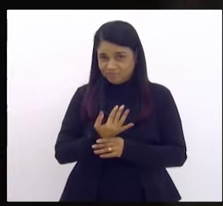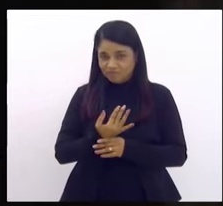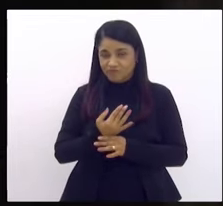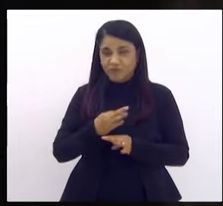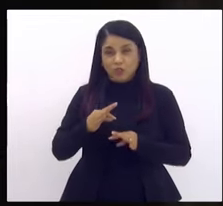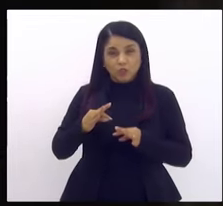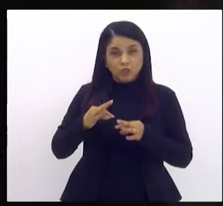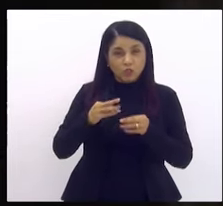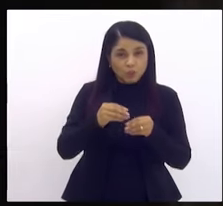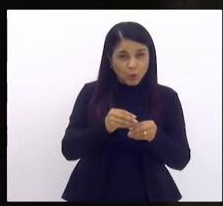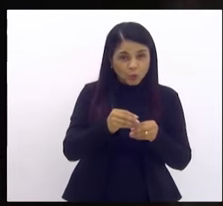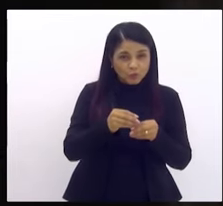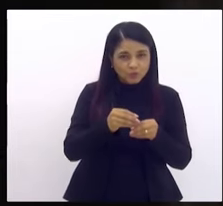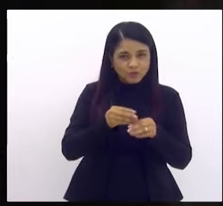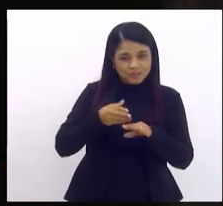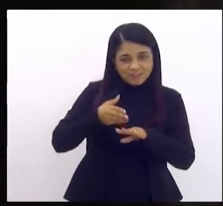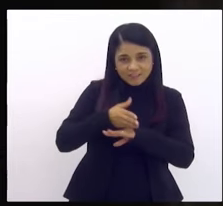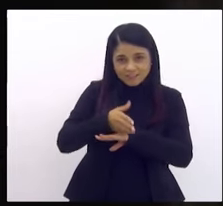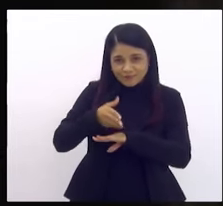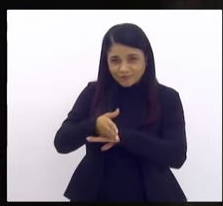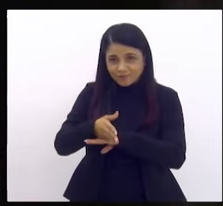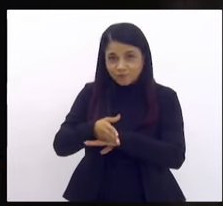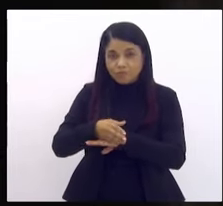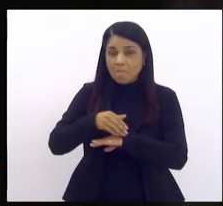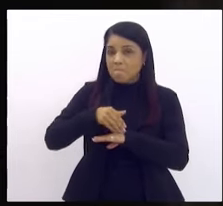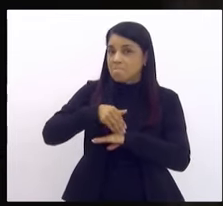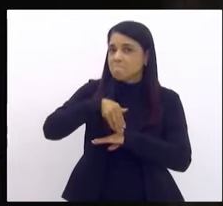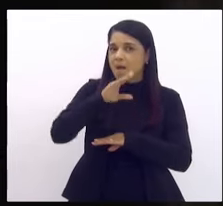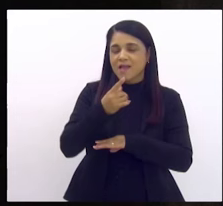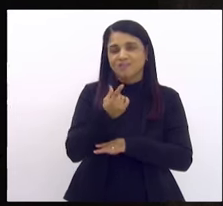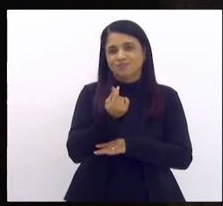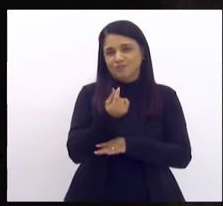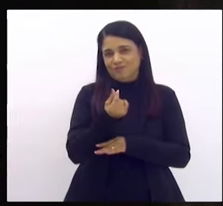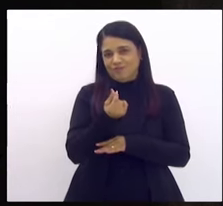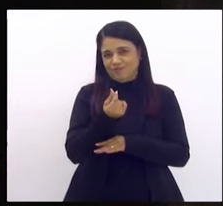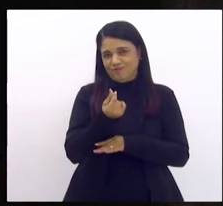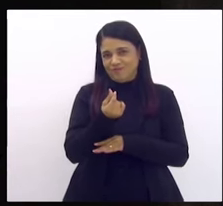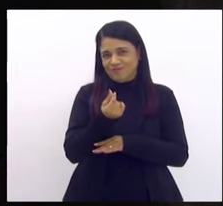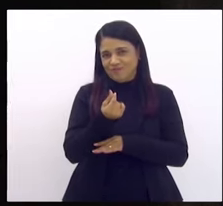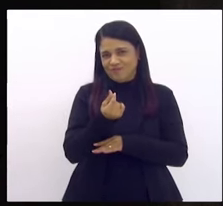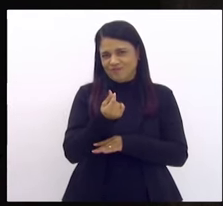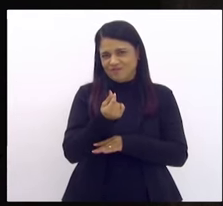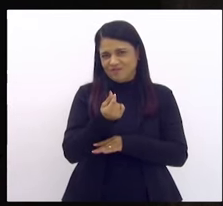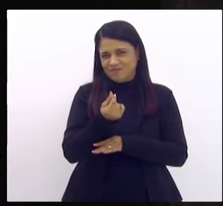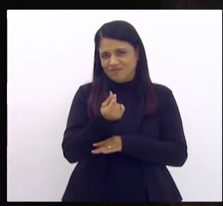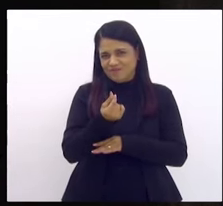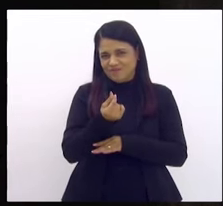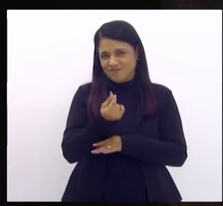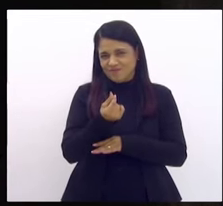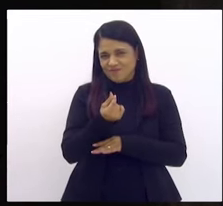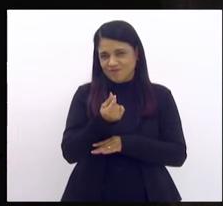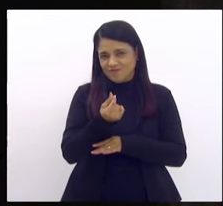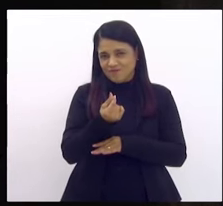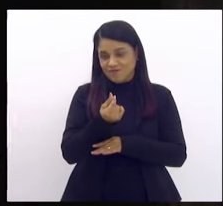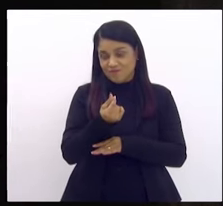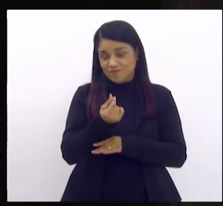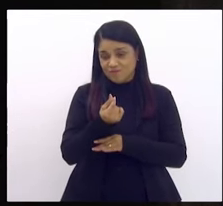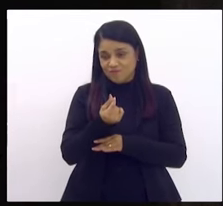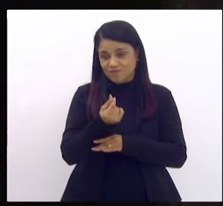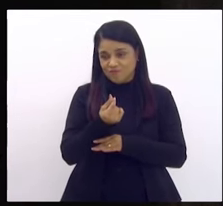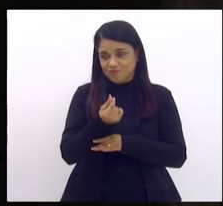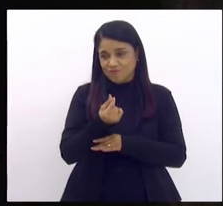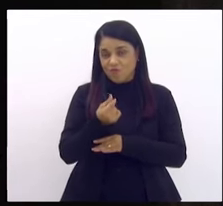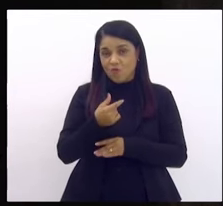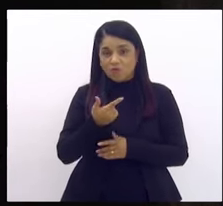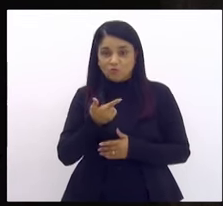tivemos acesso, foi o dia que deu mais dinheiro. Os outros só dá cartão. Por quê? Porque o dinheiro some